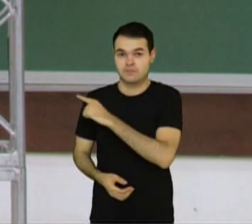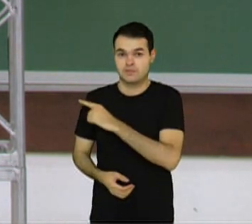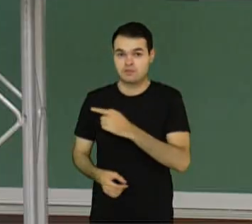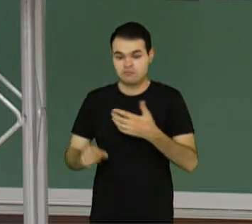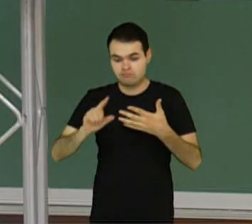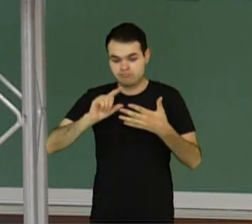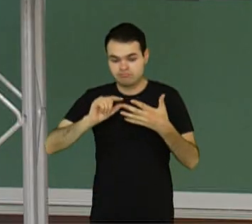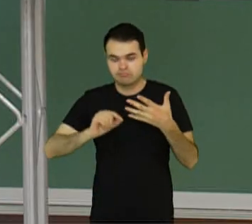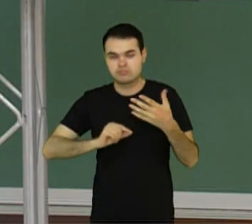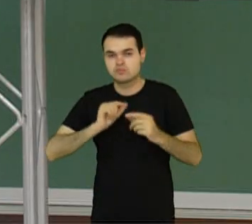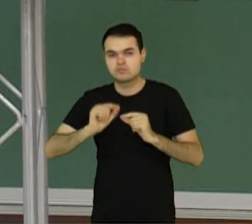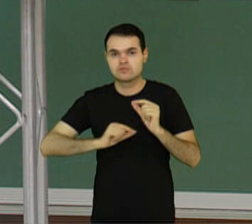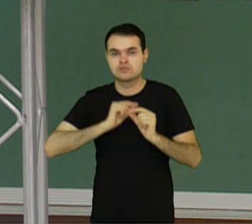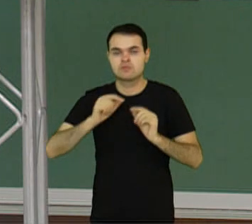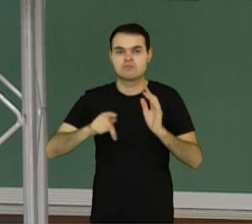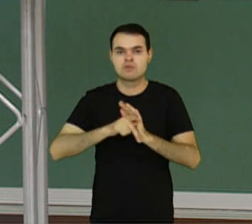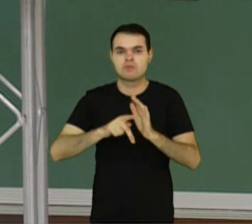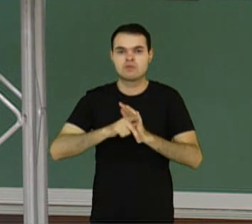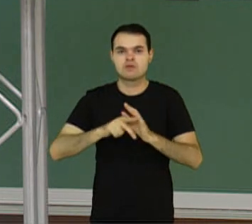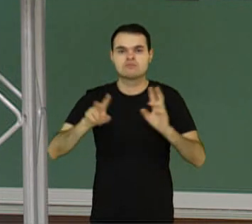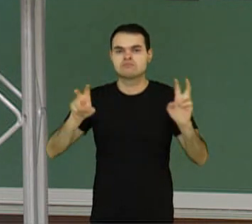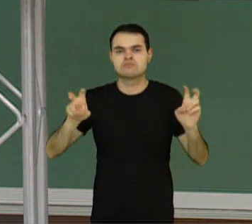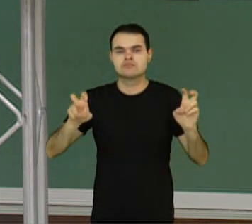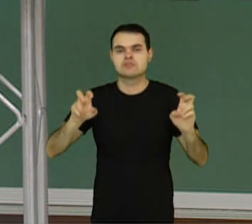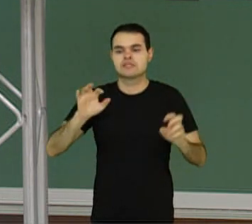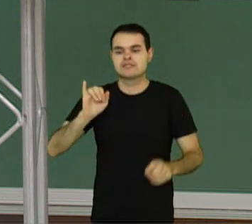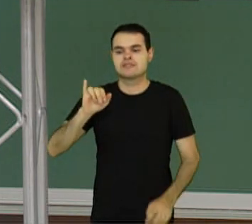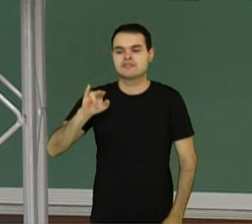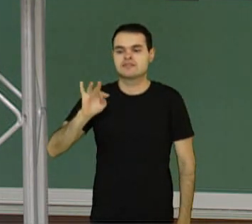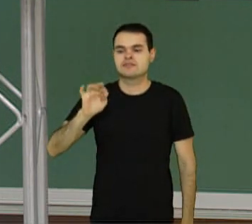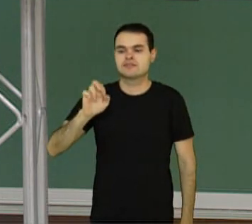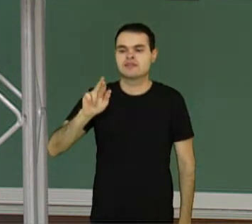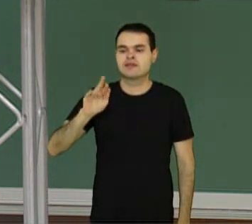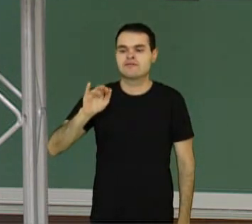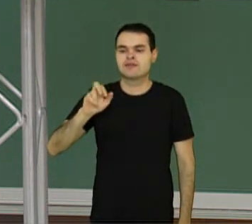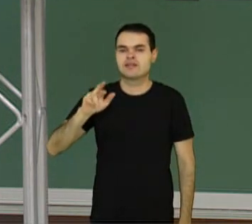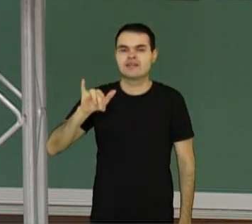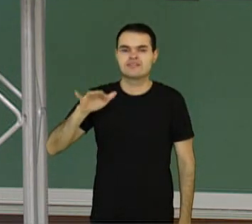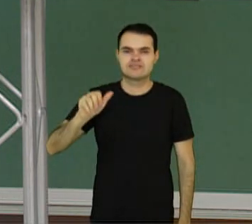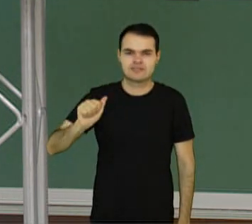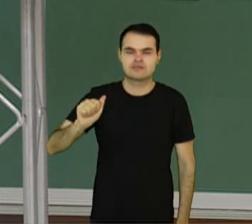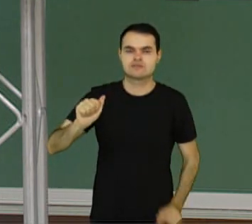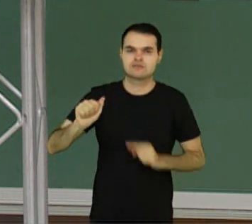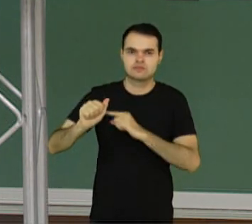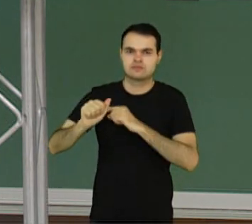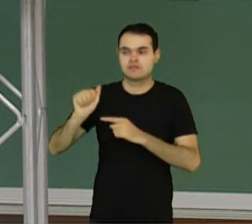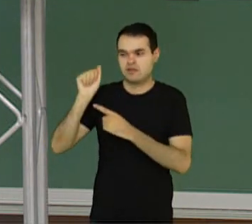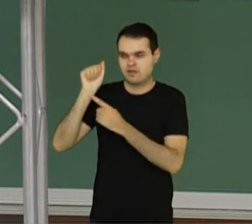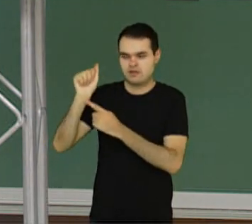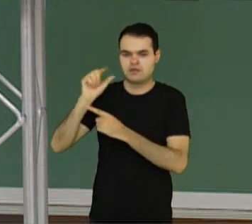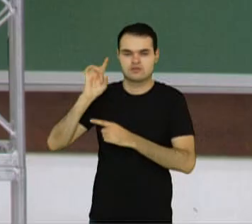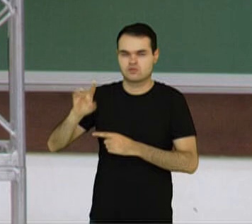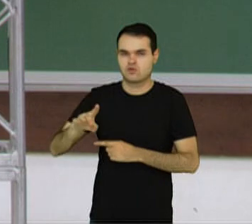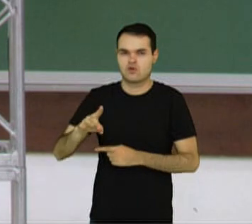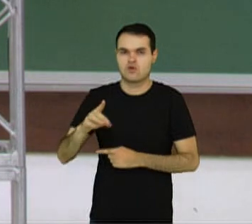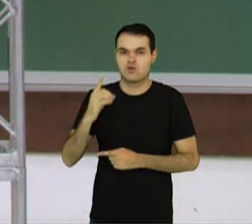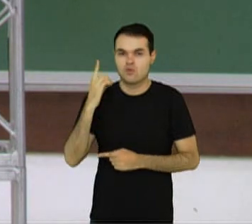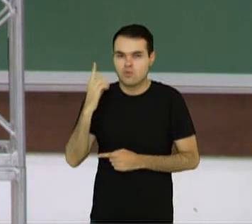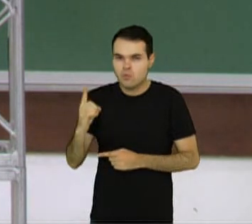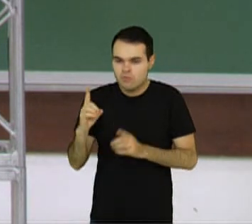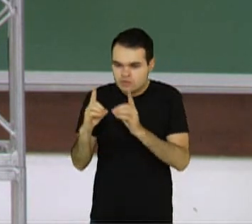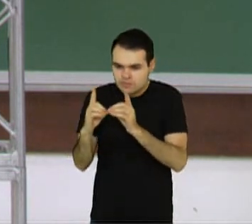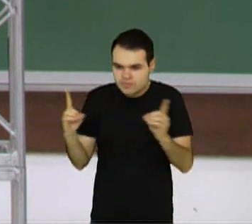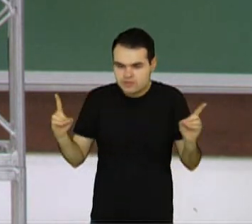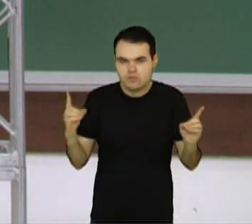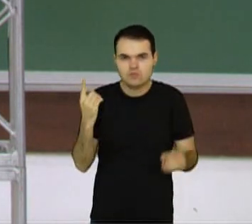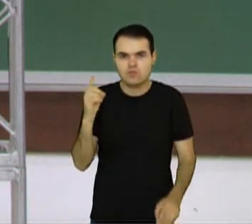alternativa correta a respeito do fenômeno da interferência, na letra A. O fenômeno da interferência só ocorre em ondas unidimensionais. Acabamos